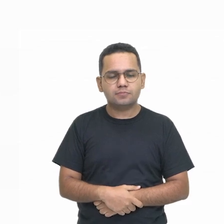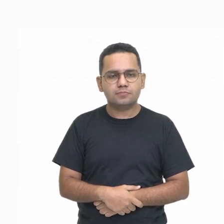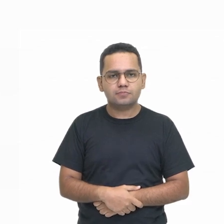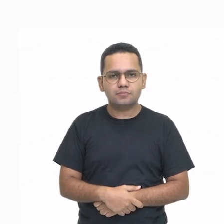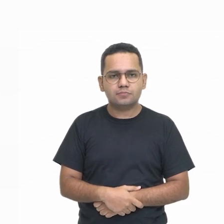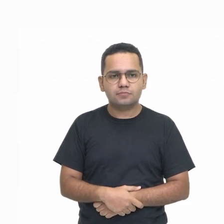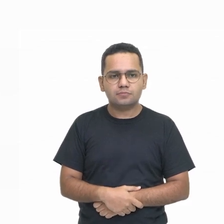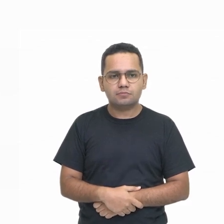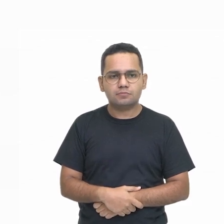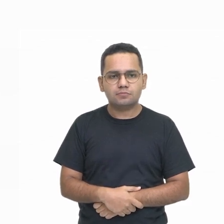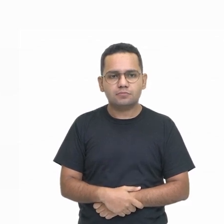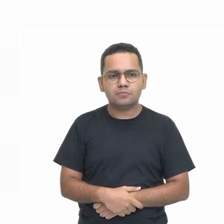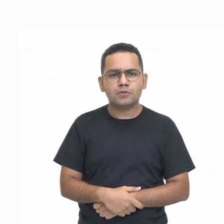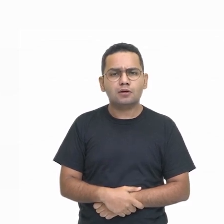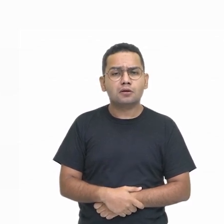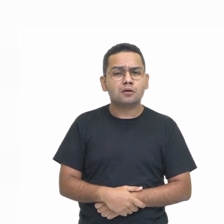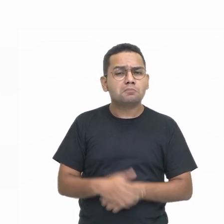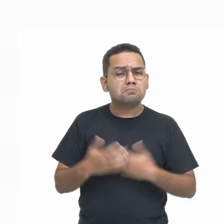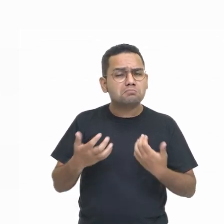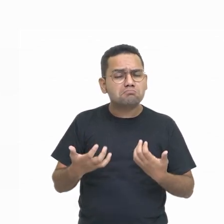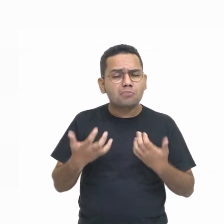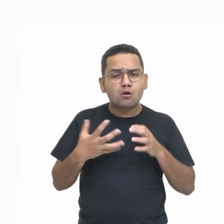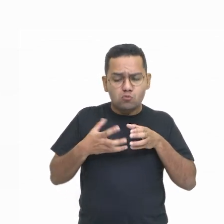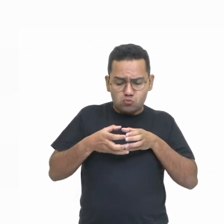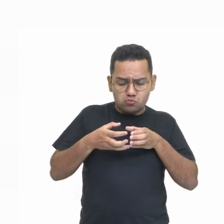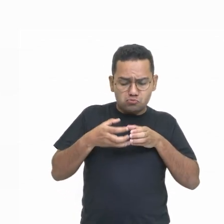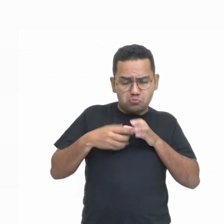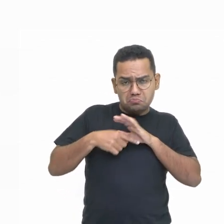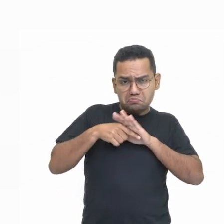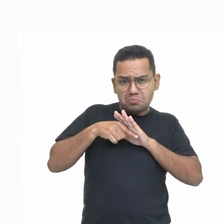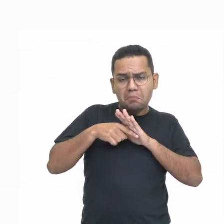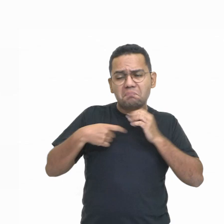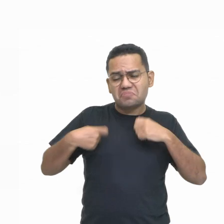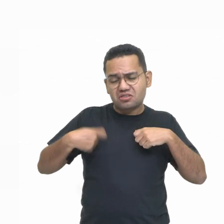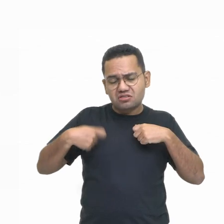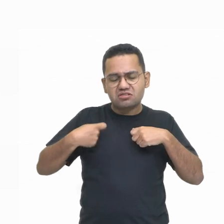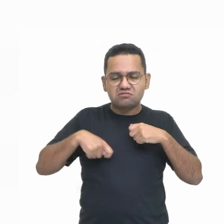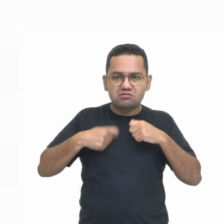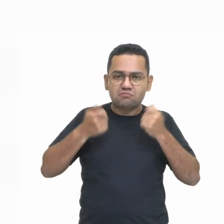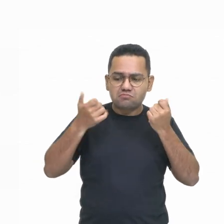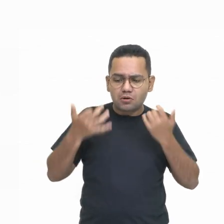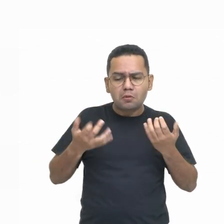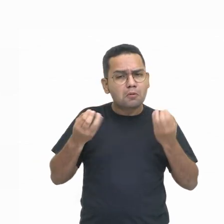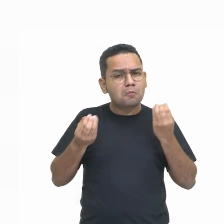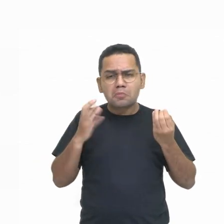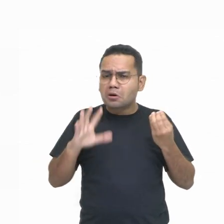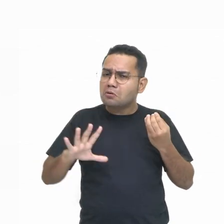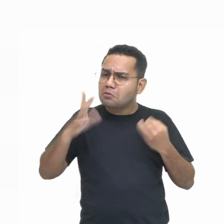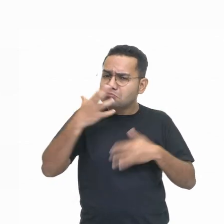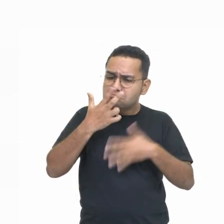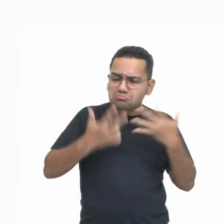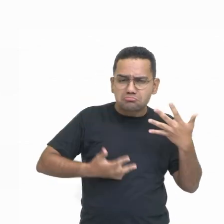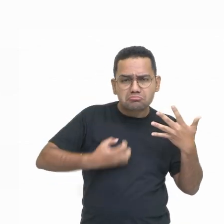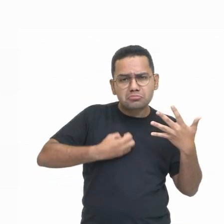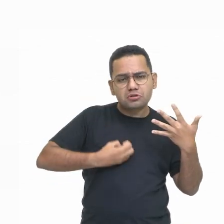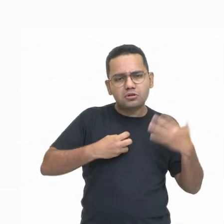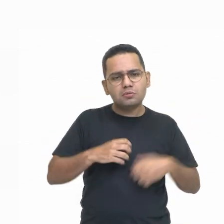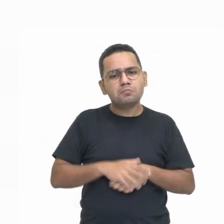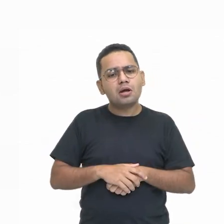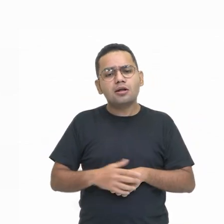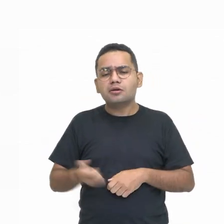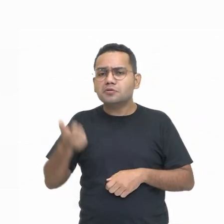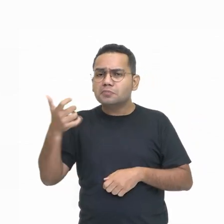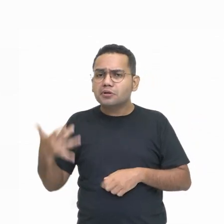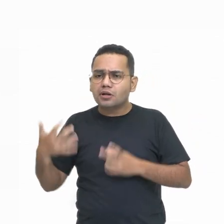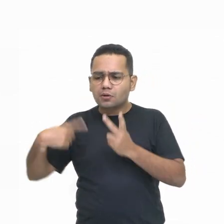explicar também em que momento que surgiram os autotróficos, né? Eles estavam falando que os primeiros seriam heterotróficos,